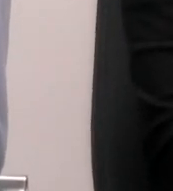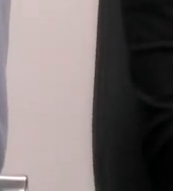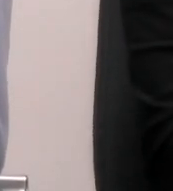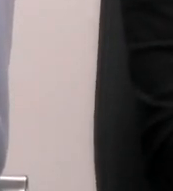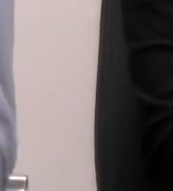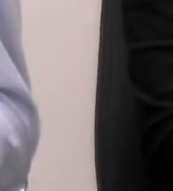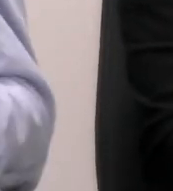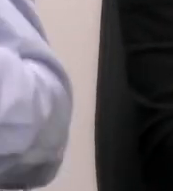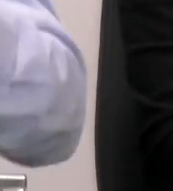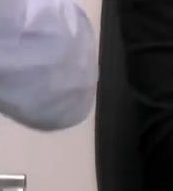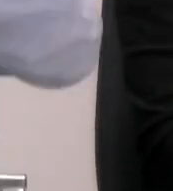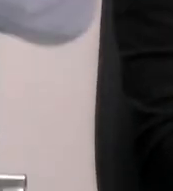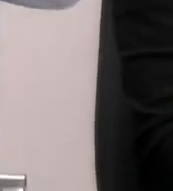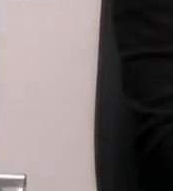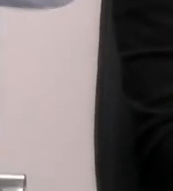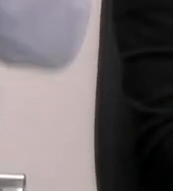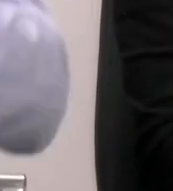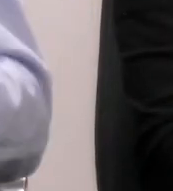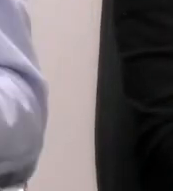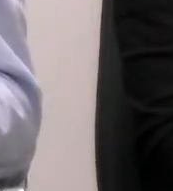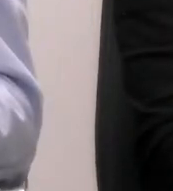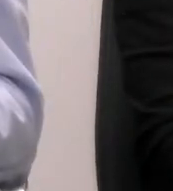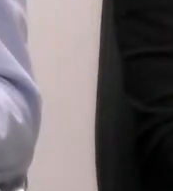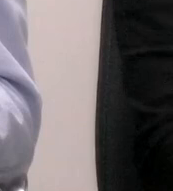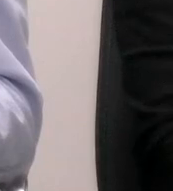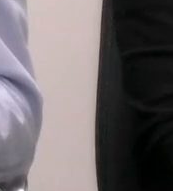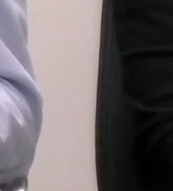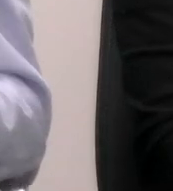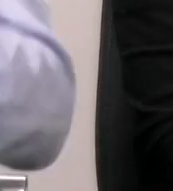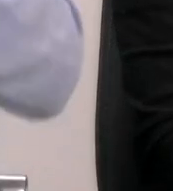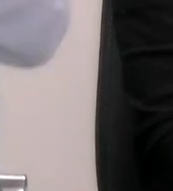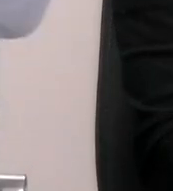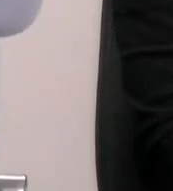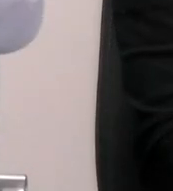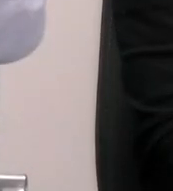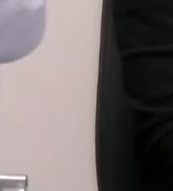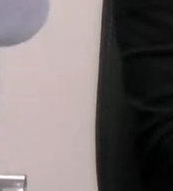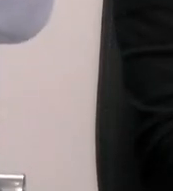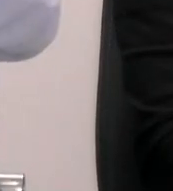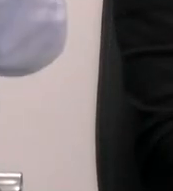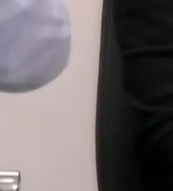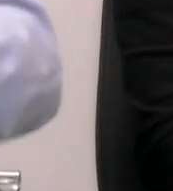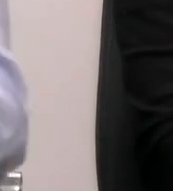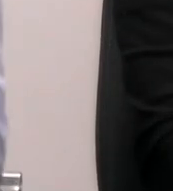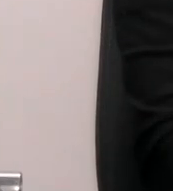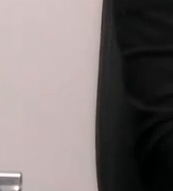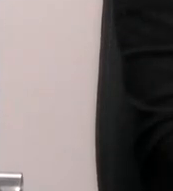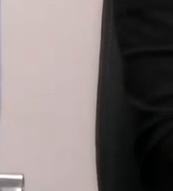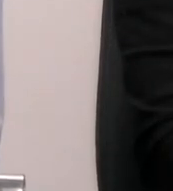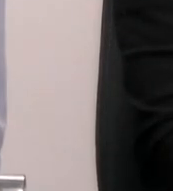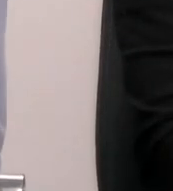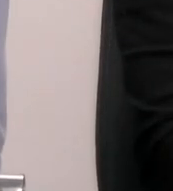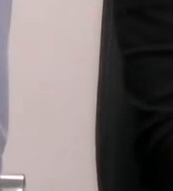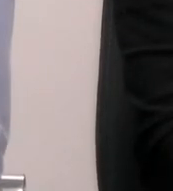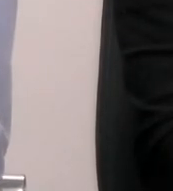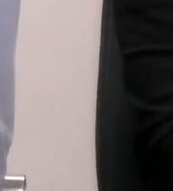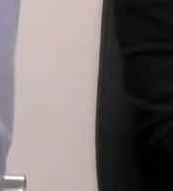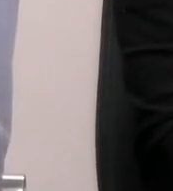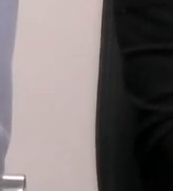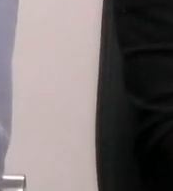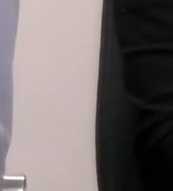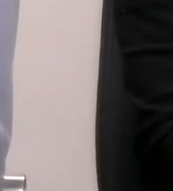CCJ consegue, ouvindo tudo o que foi dito aqui, analisando as emendas e as subemendas,